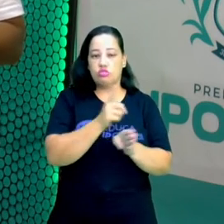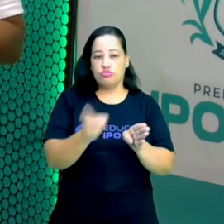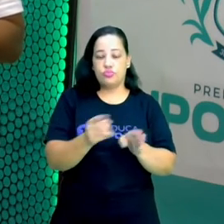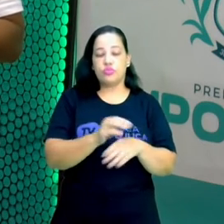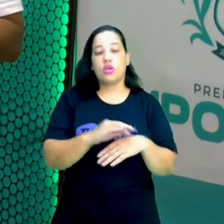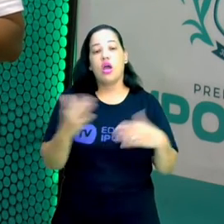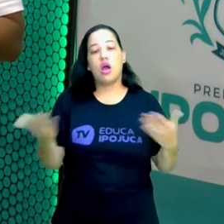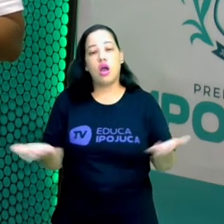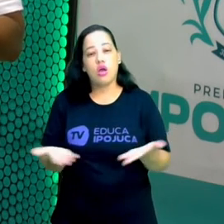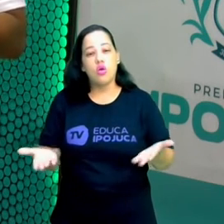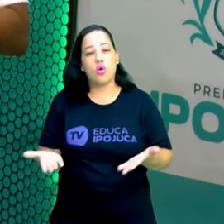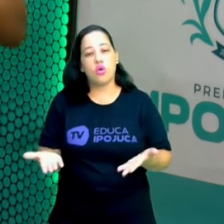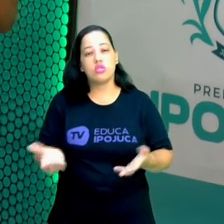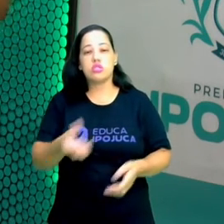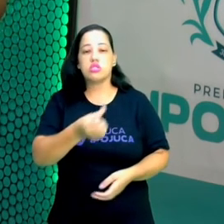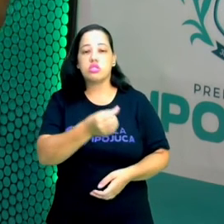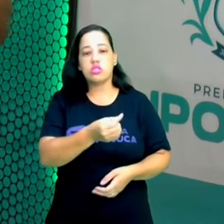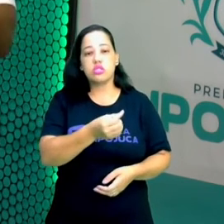1.